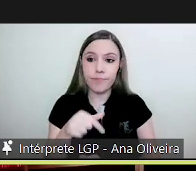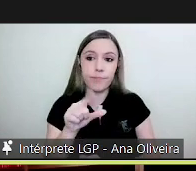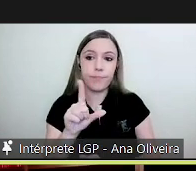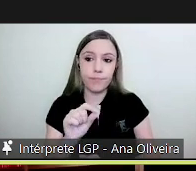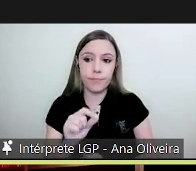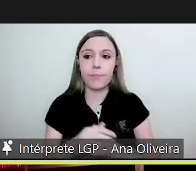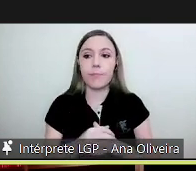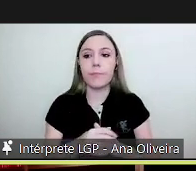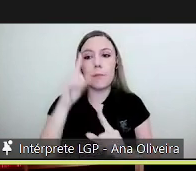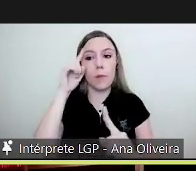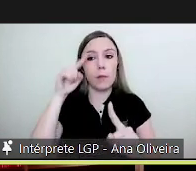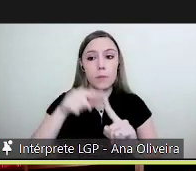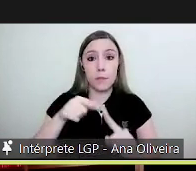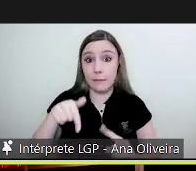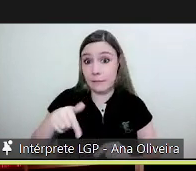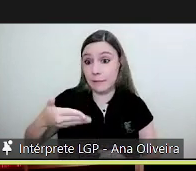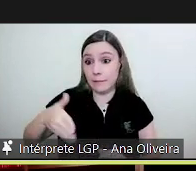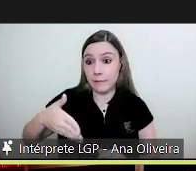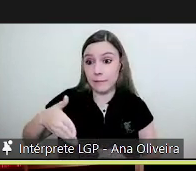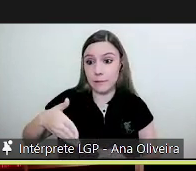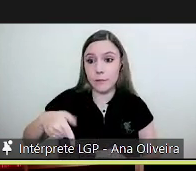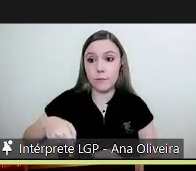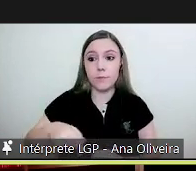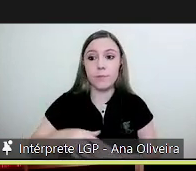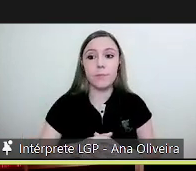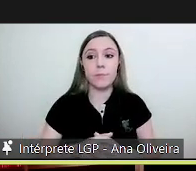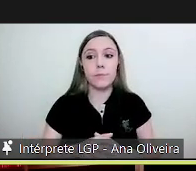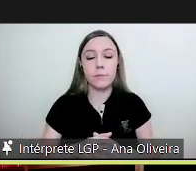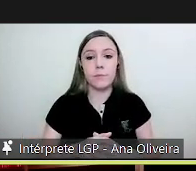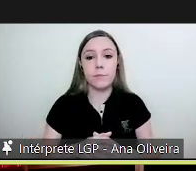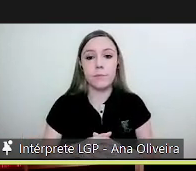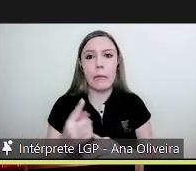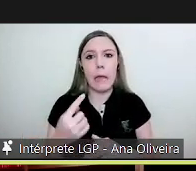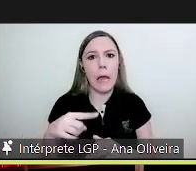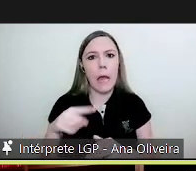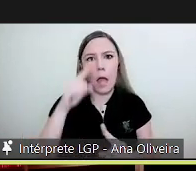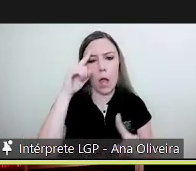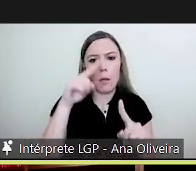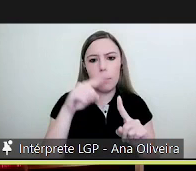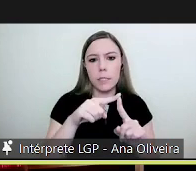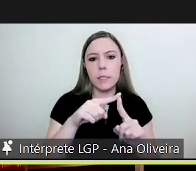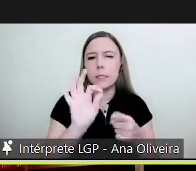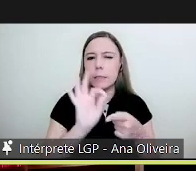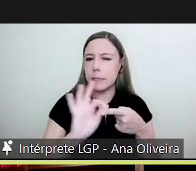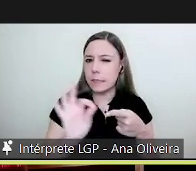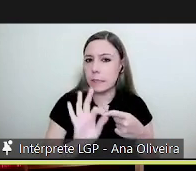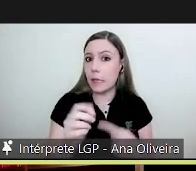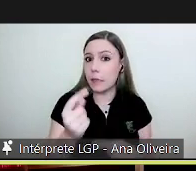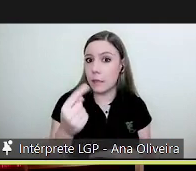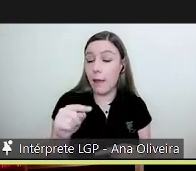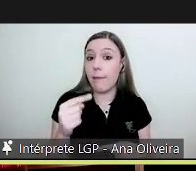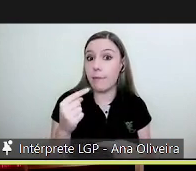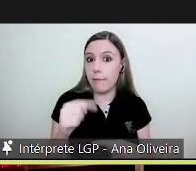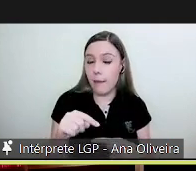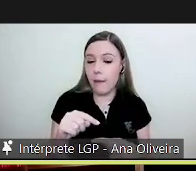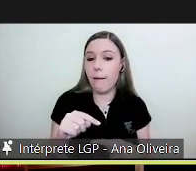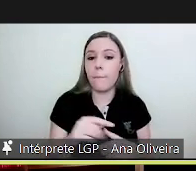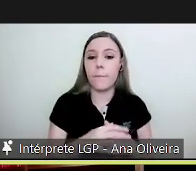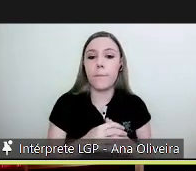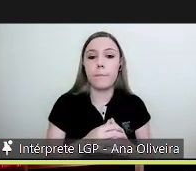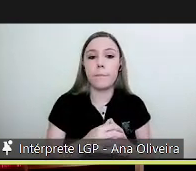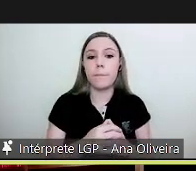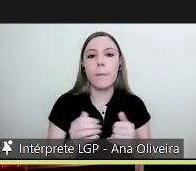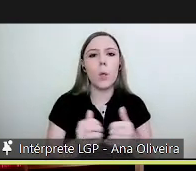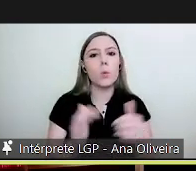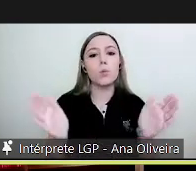este objetivo 11º desdobra-se em metas específicas, e todas